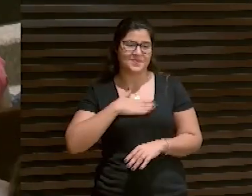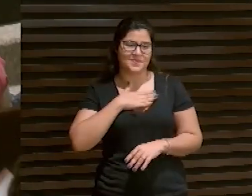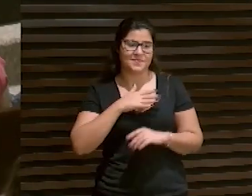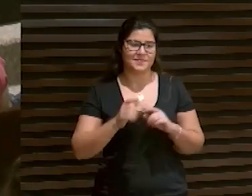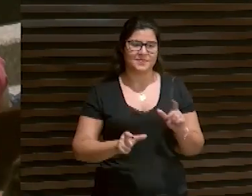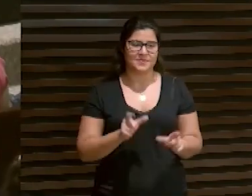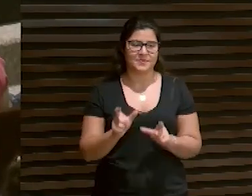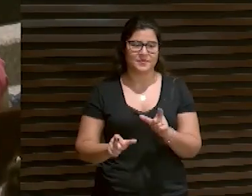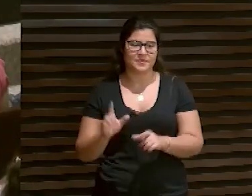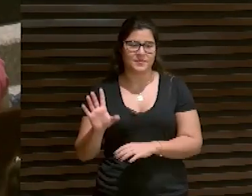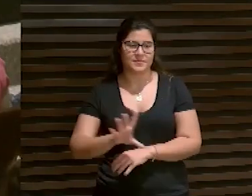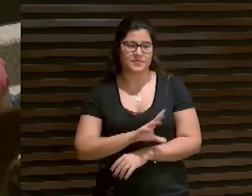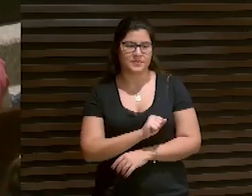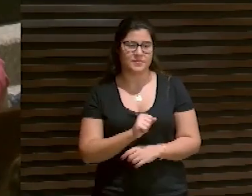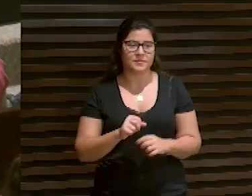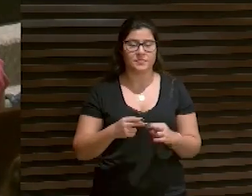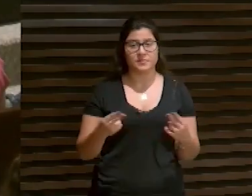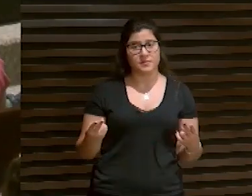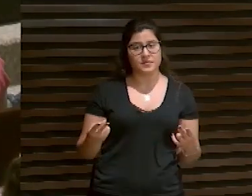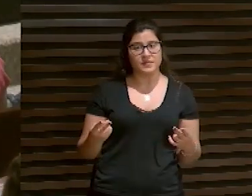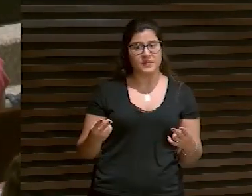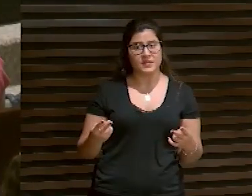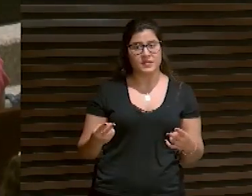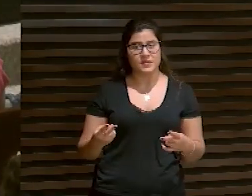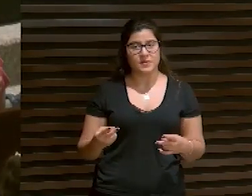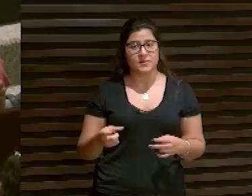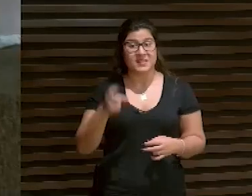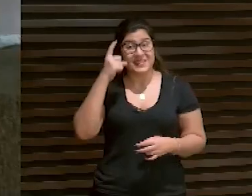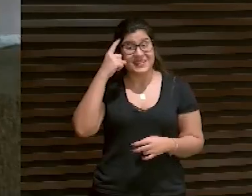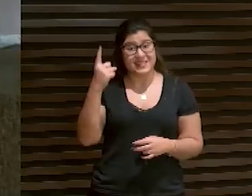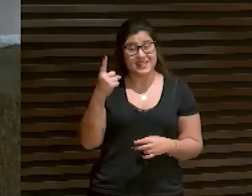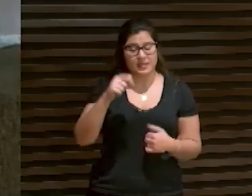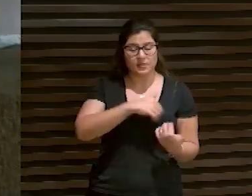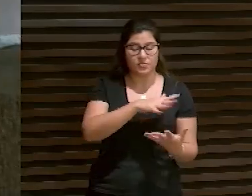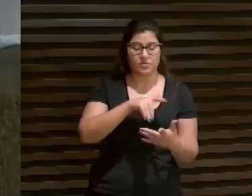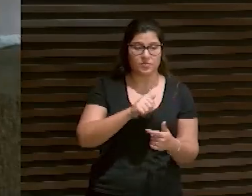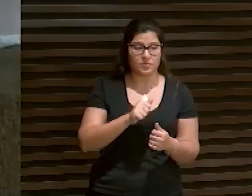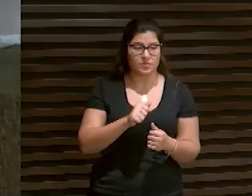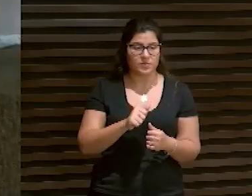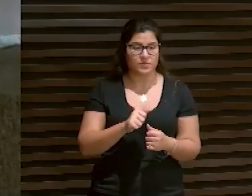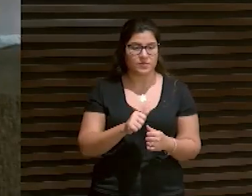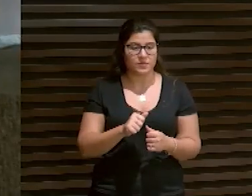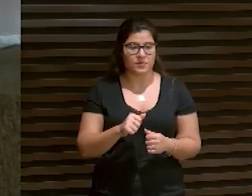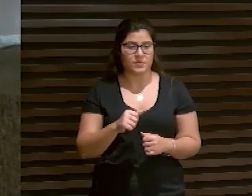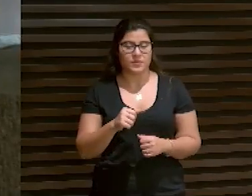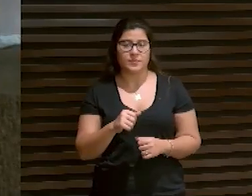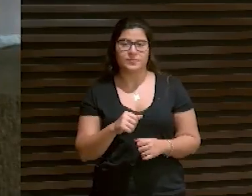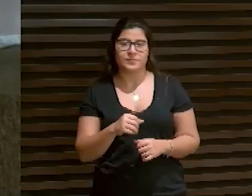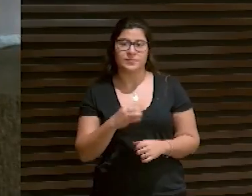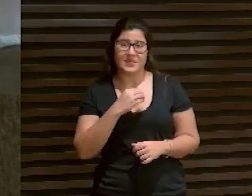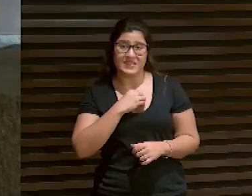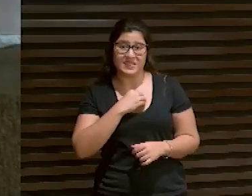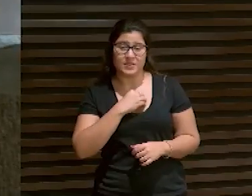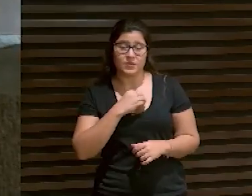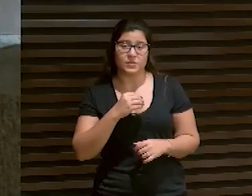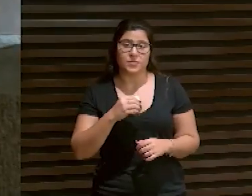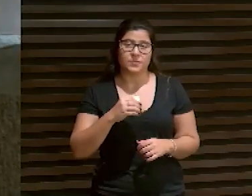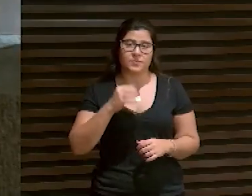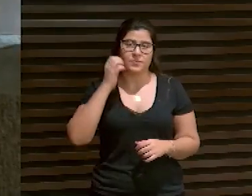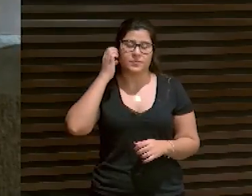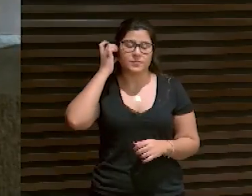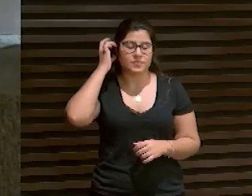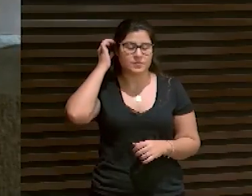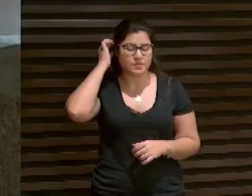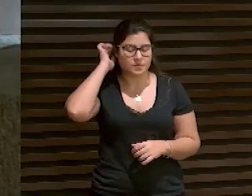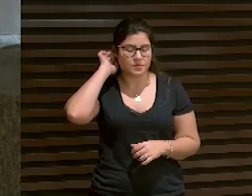ficaram desorientados depois do pecado. Então a ideia do livro é justamente falar sobre isso, fica como uma recomendação para vocês. E uma última coisa